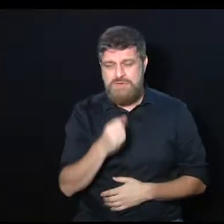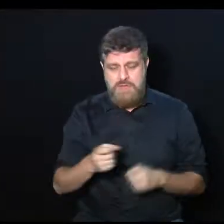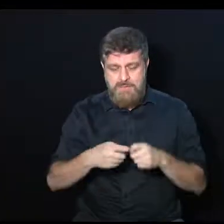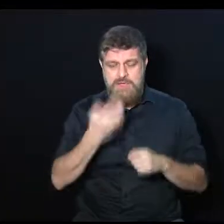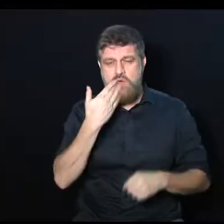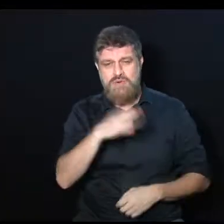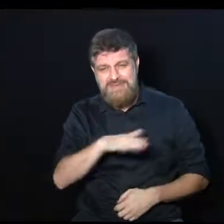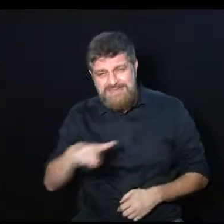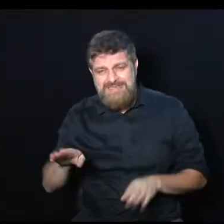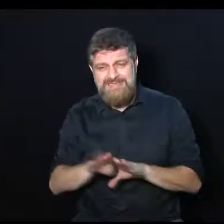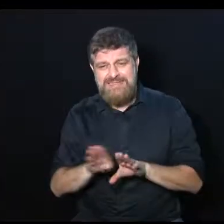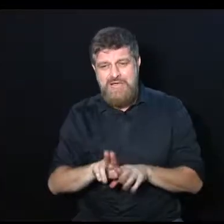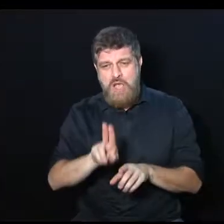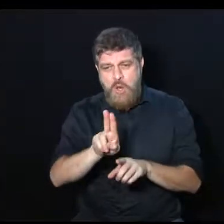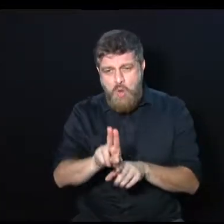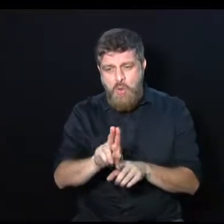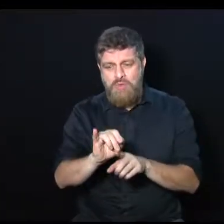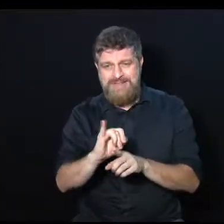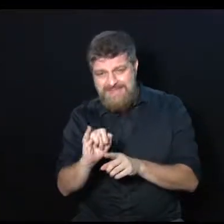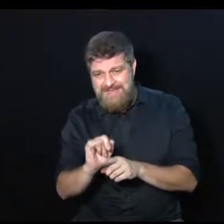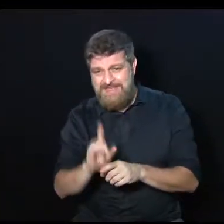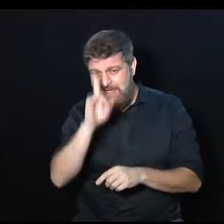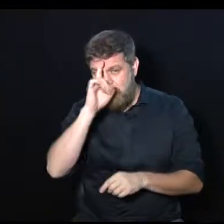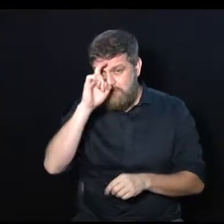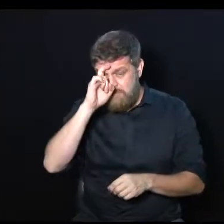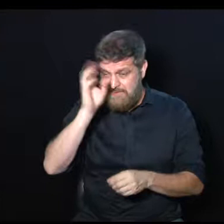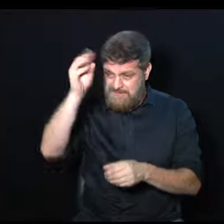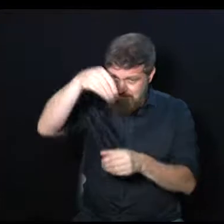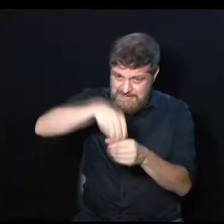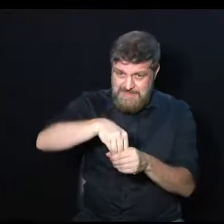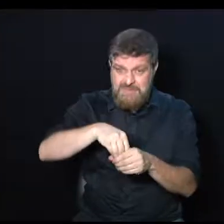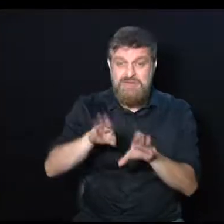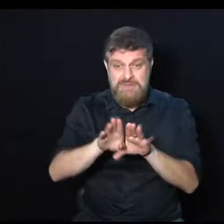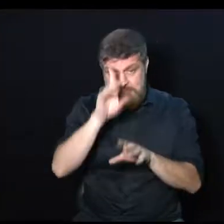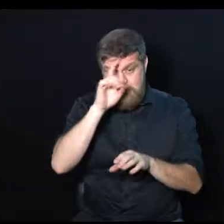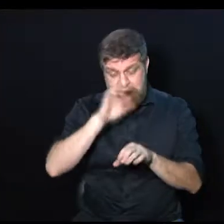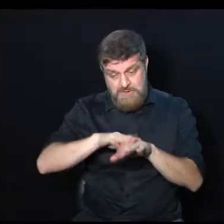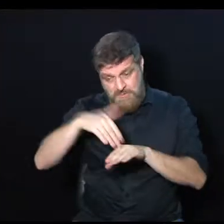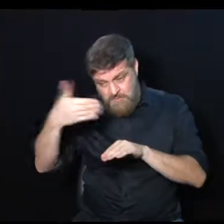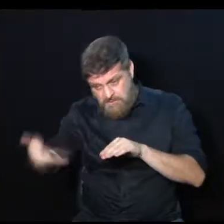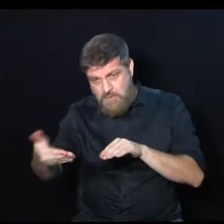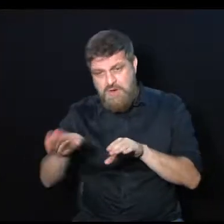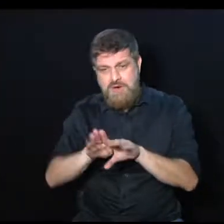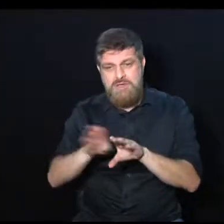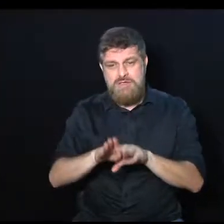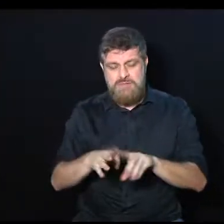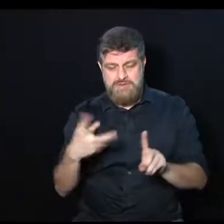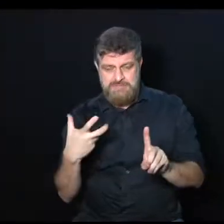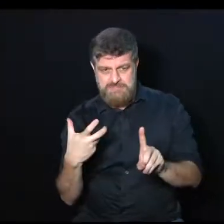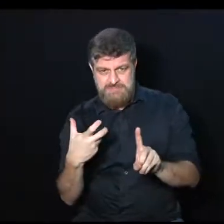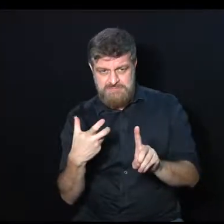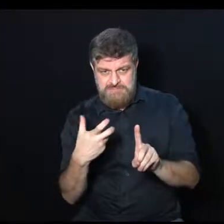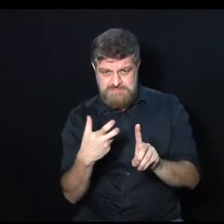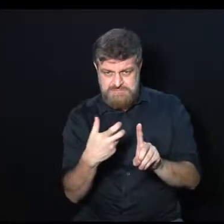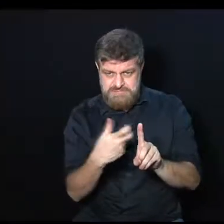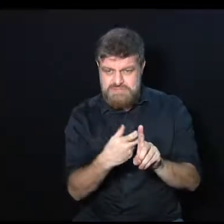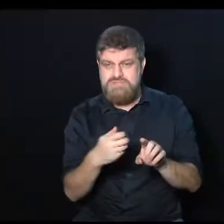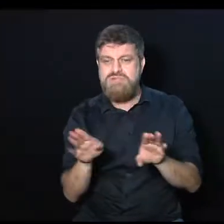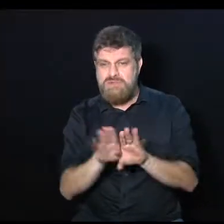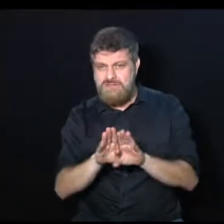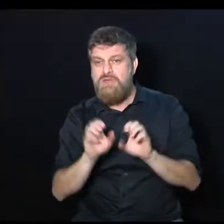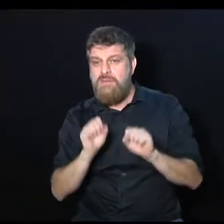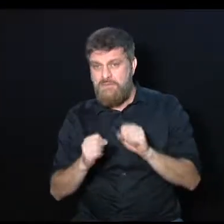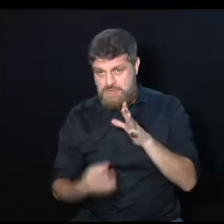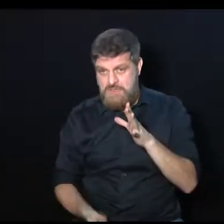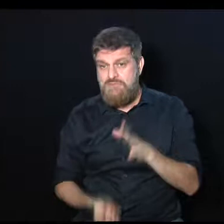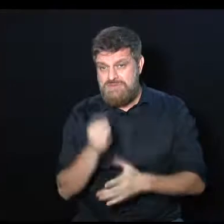com intensivistas, dentro do hospital ou fora do hospital. Anestesiologistas, não tanto, mas você pode ter